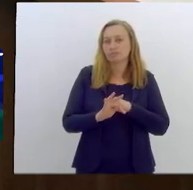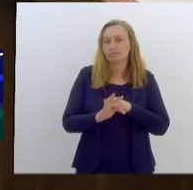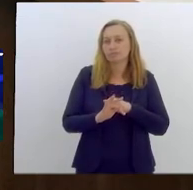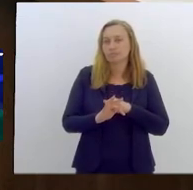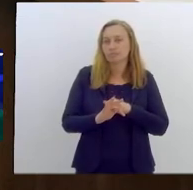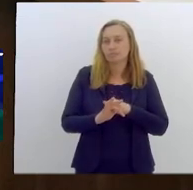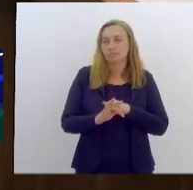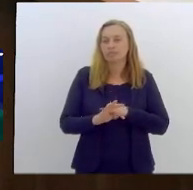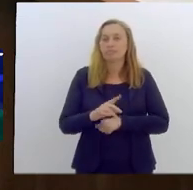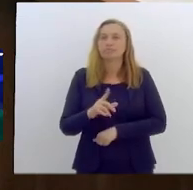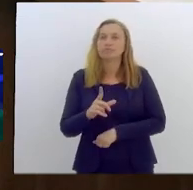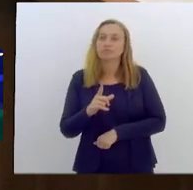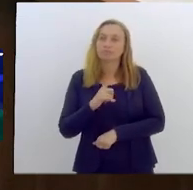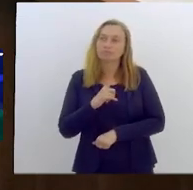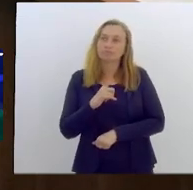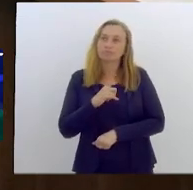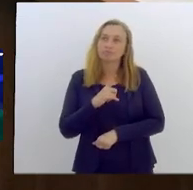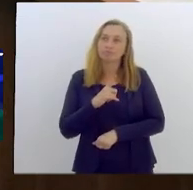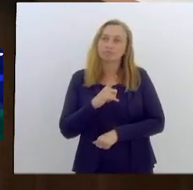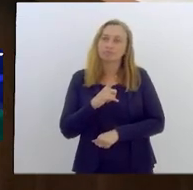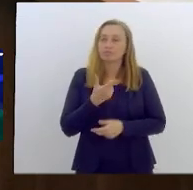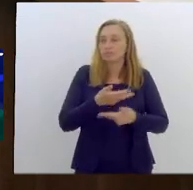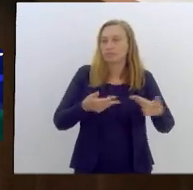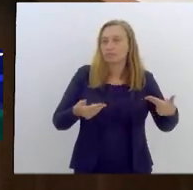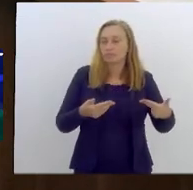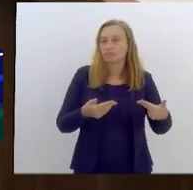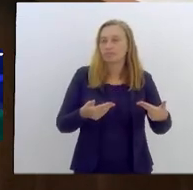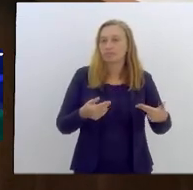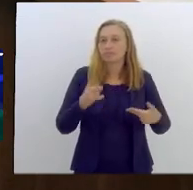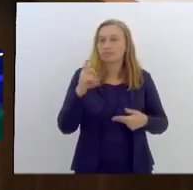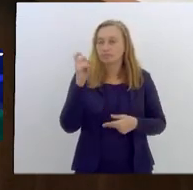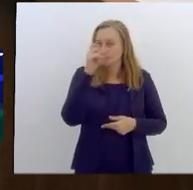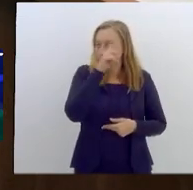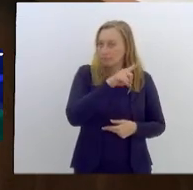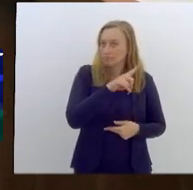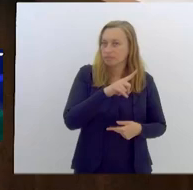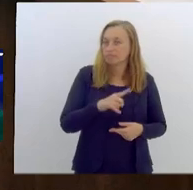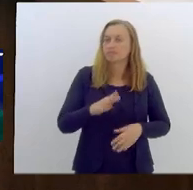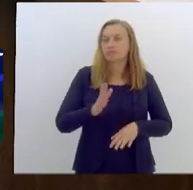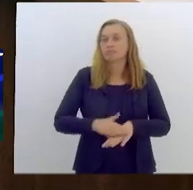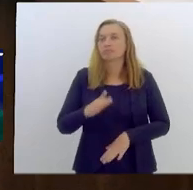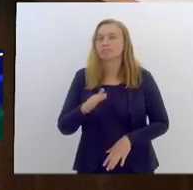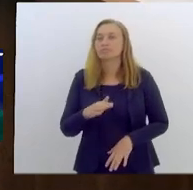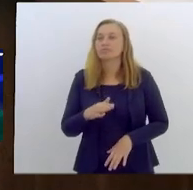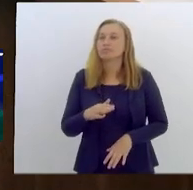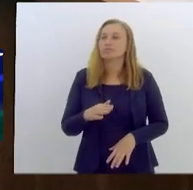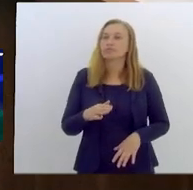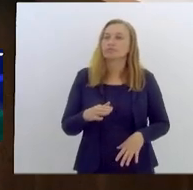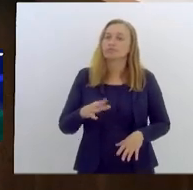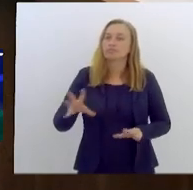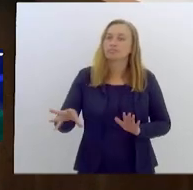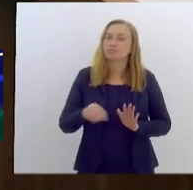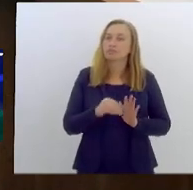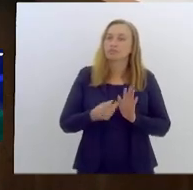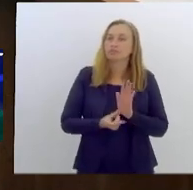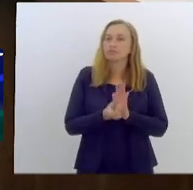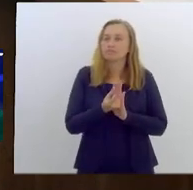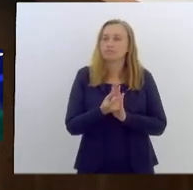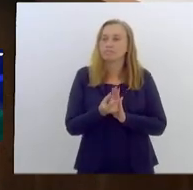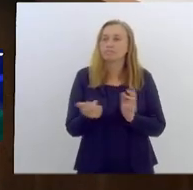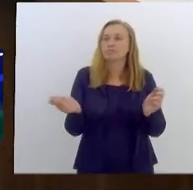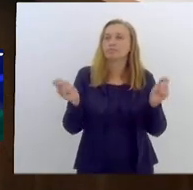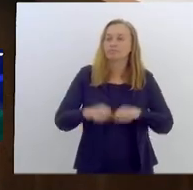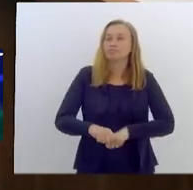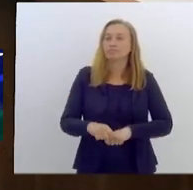né, tem inúmeros obstáculos técnicos legais, e é mais uma forma de trazer para o orçamento a capacidade de